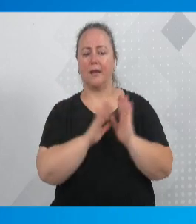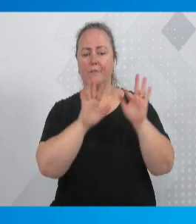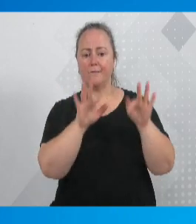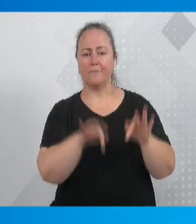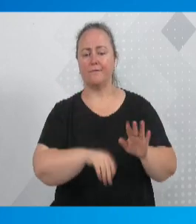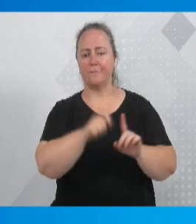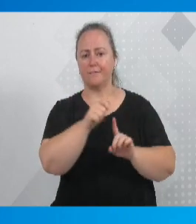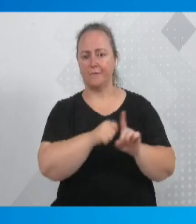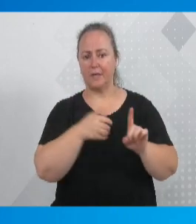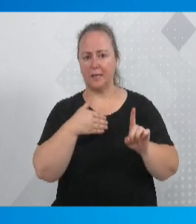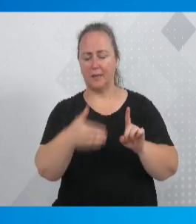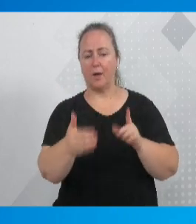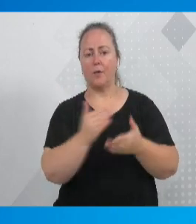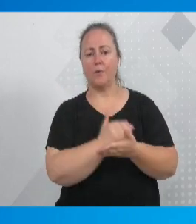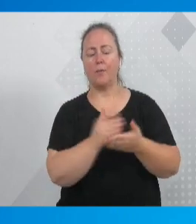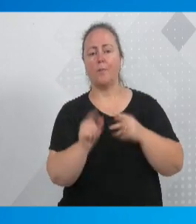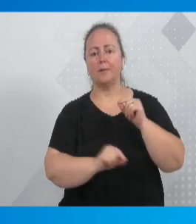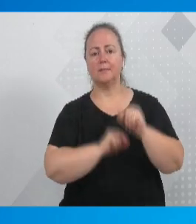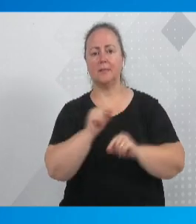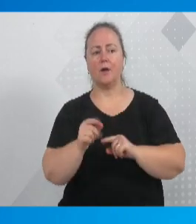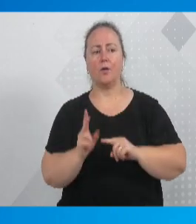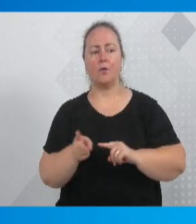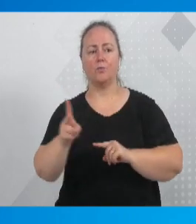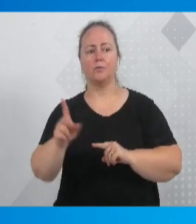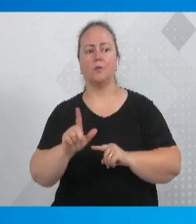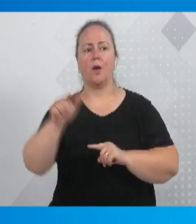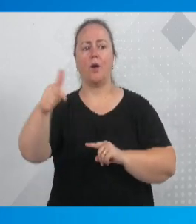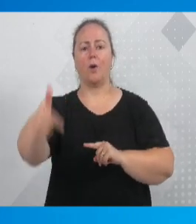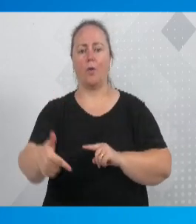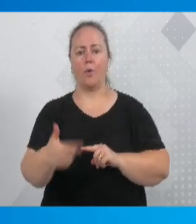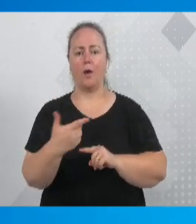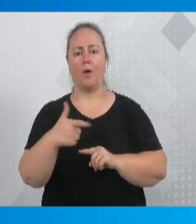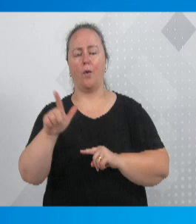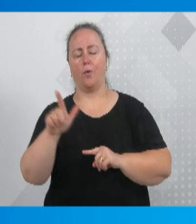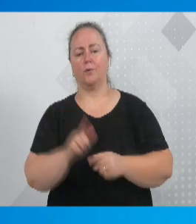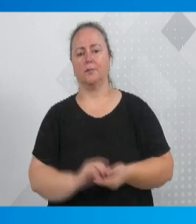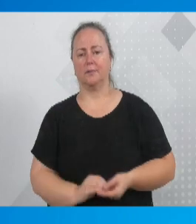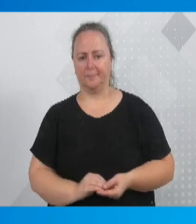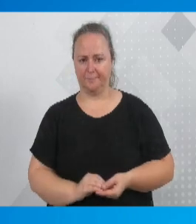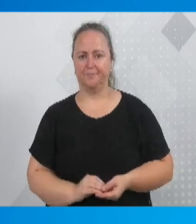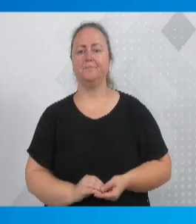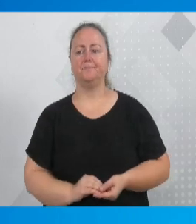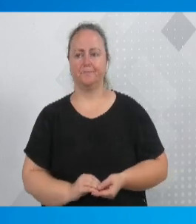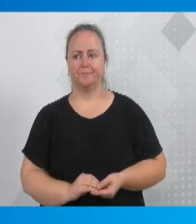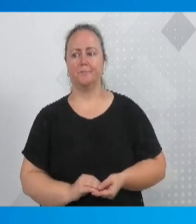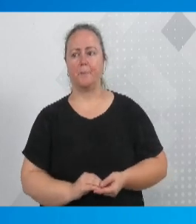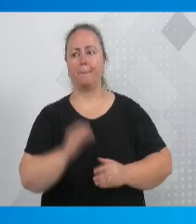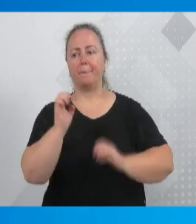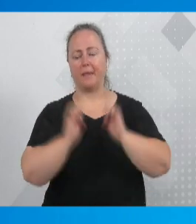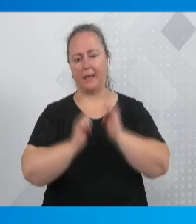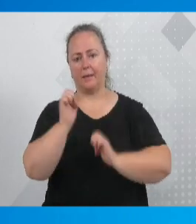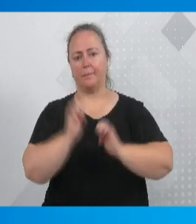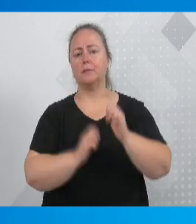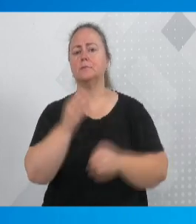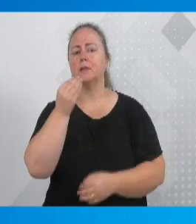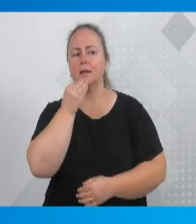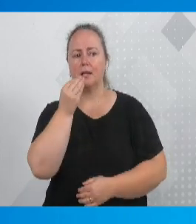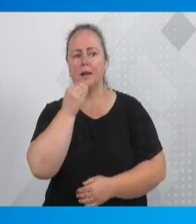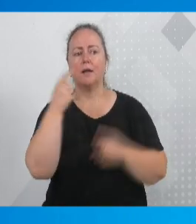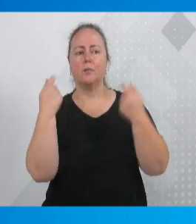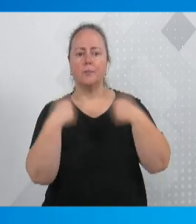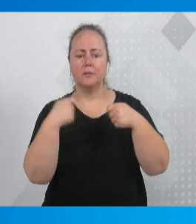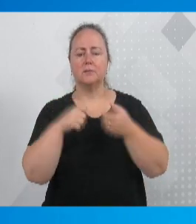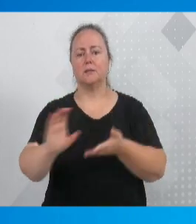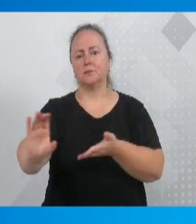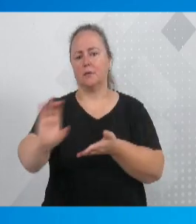também à sequência da Paulo zingo é bem claro o a empresa fizou que precisa desse repasse para dar continuidade